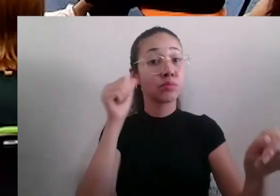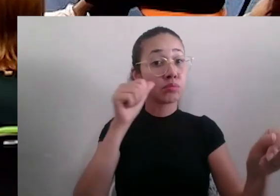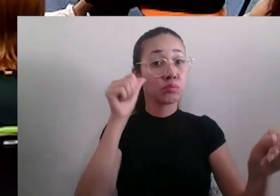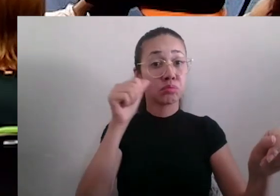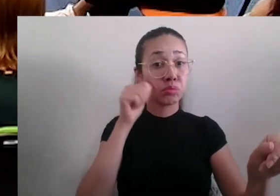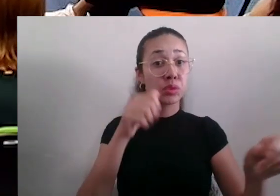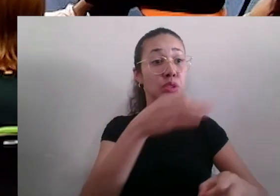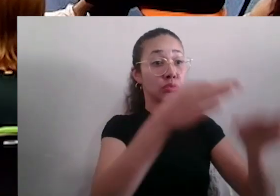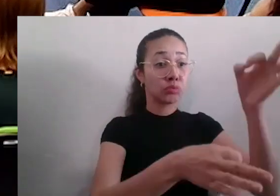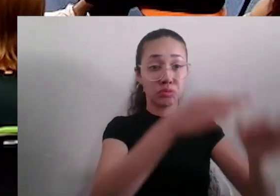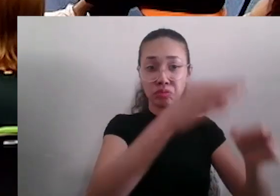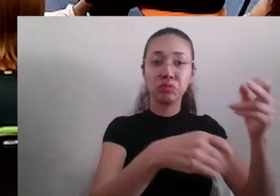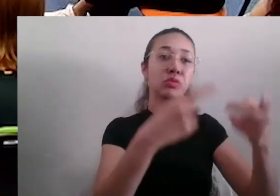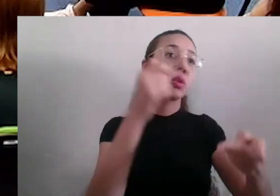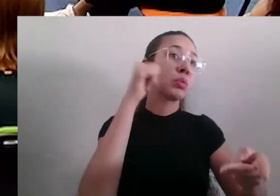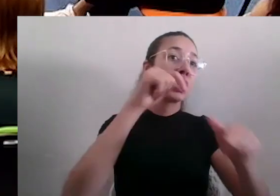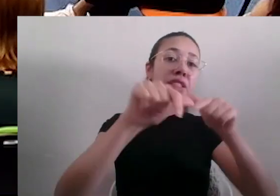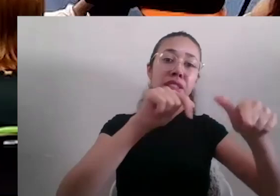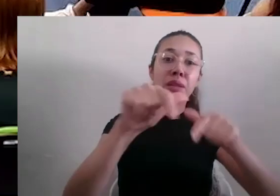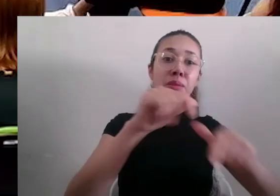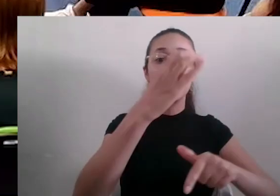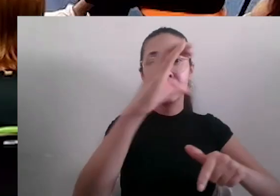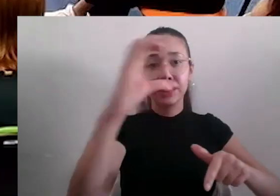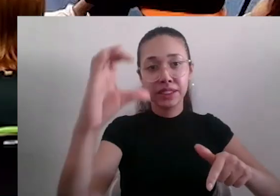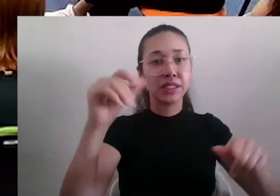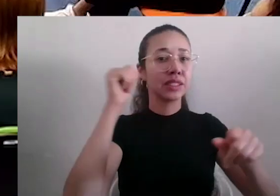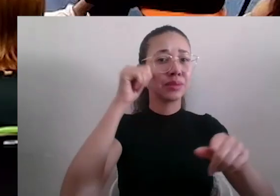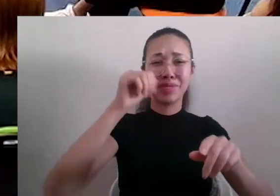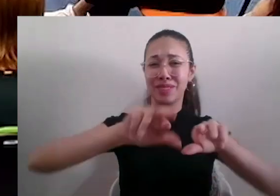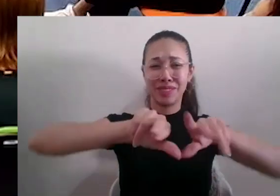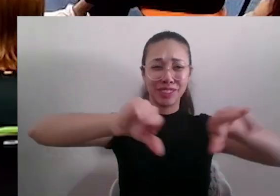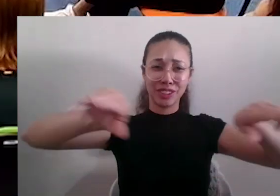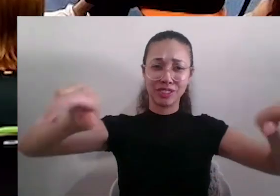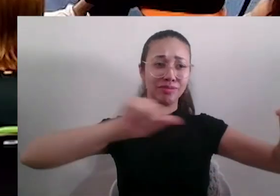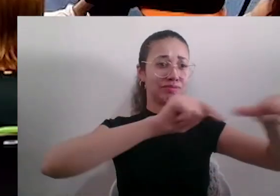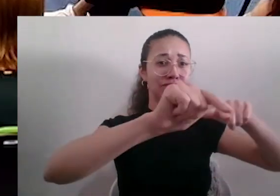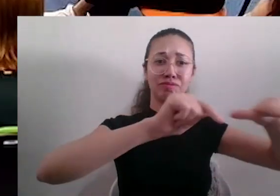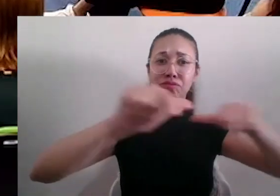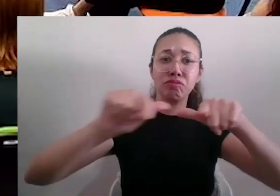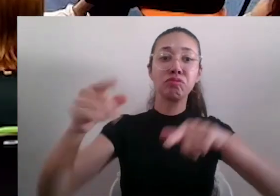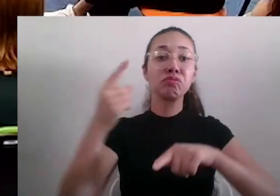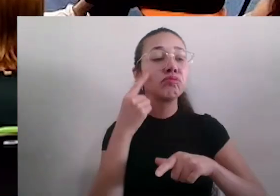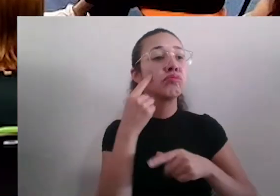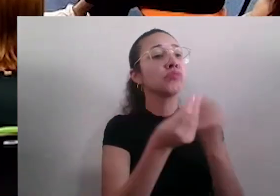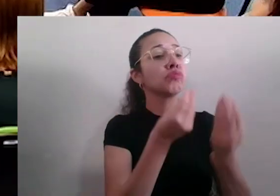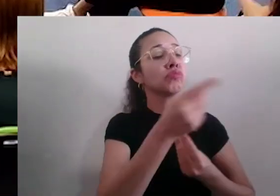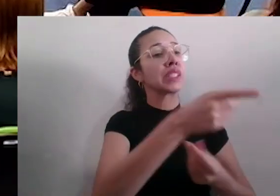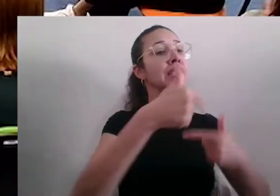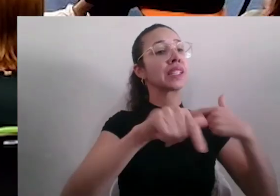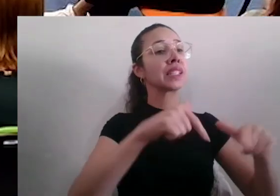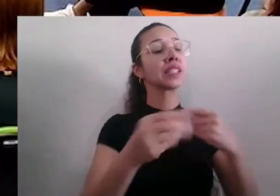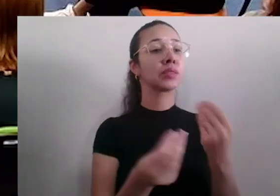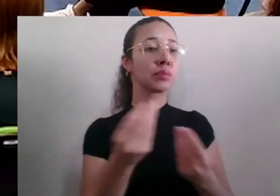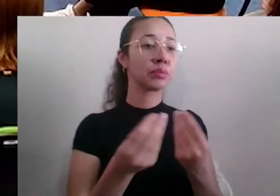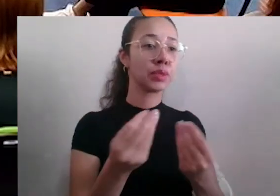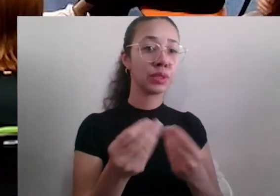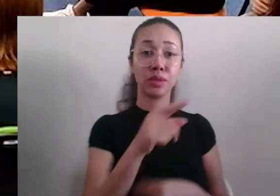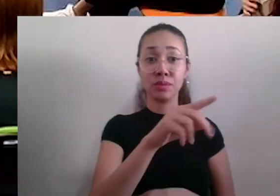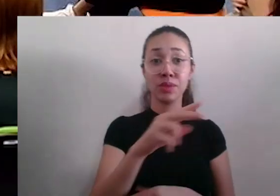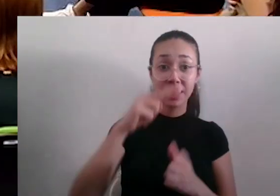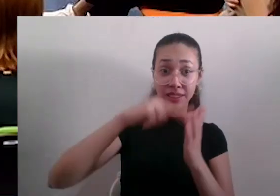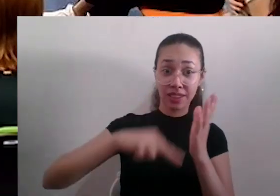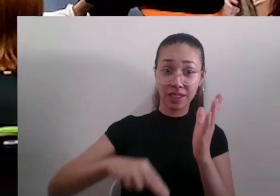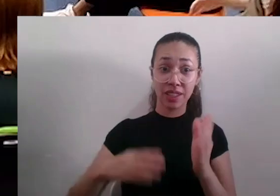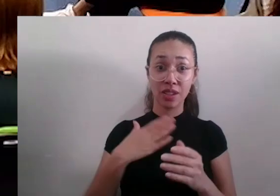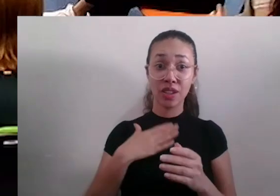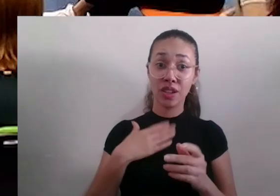na ciência e mulheres em várias posições eh para entender como é que era a vida de trabalho delas porque como você leu aí no meu currículo eu fui intérprete